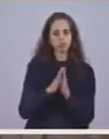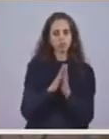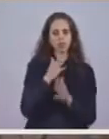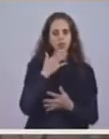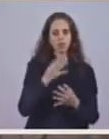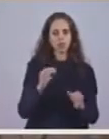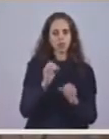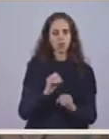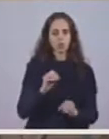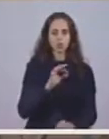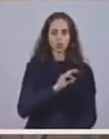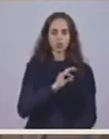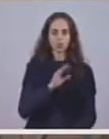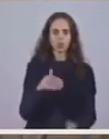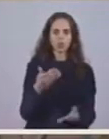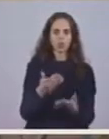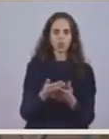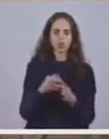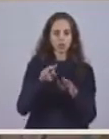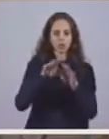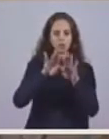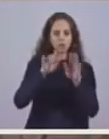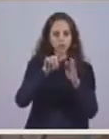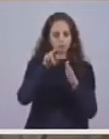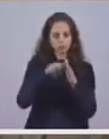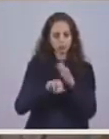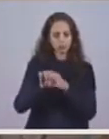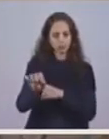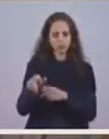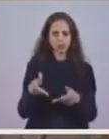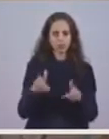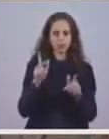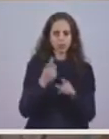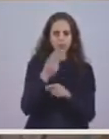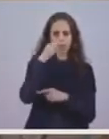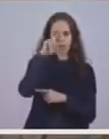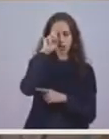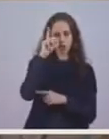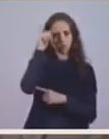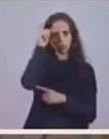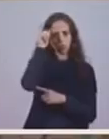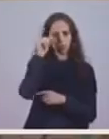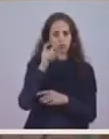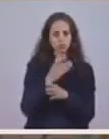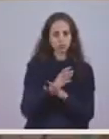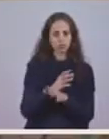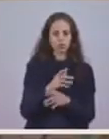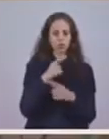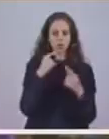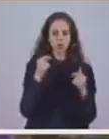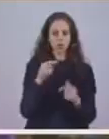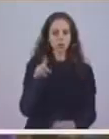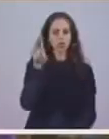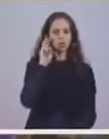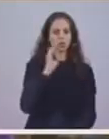para que o Senhor os arranque dos seus túmulos e os liberte dos enganos do demónio, oremos.